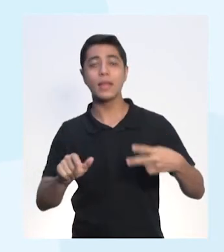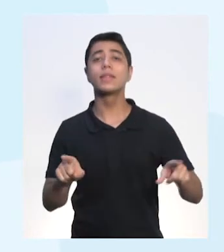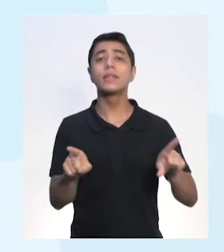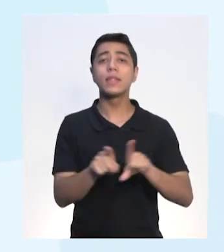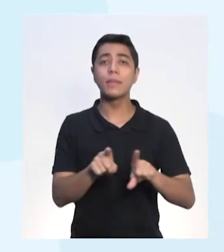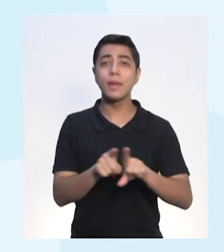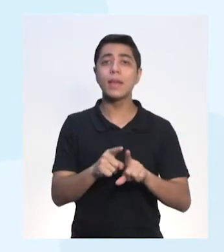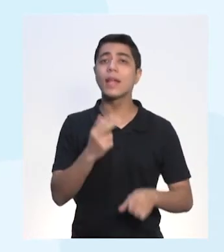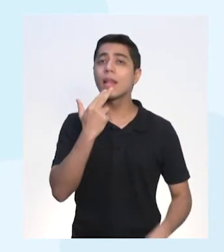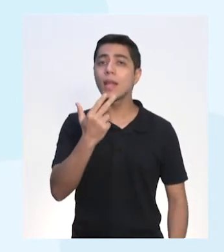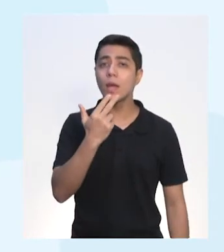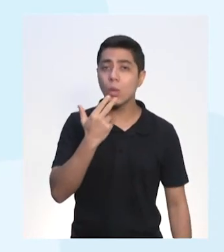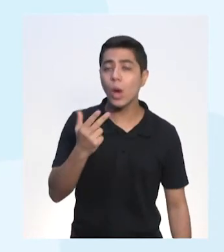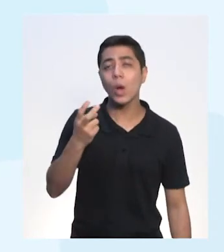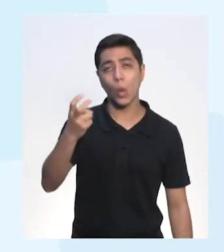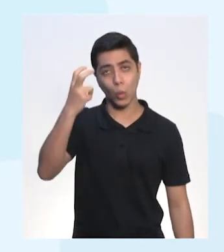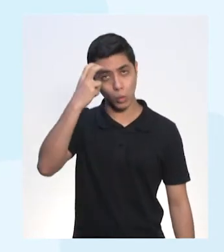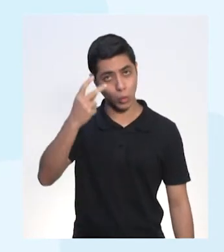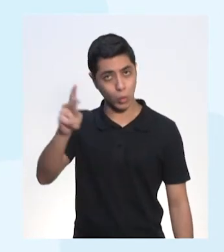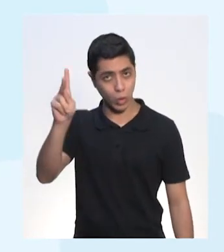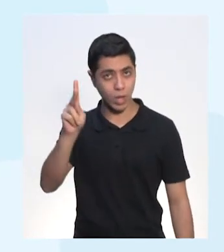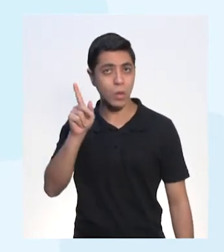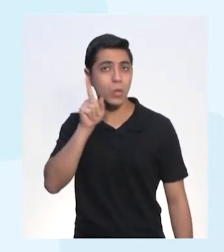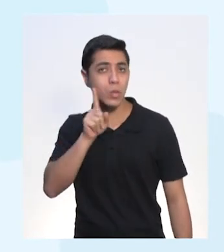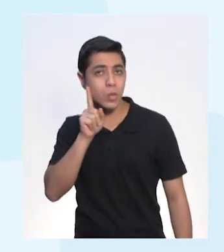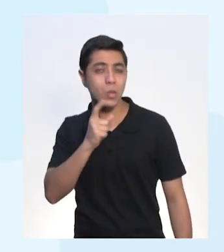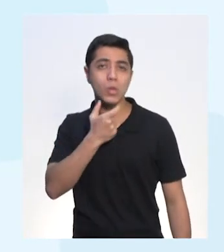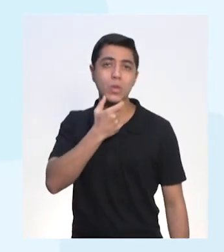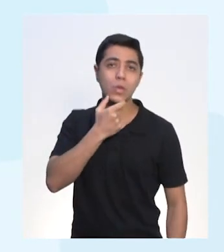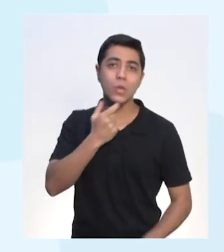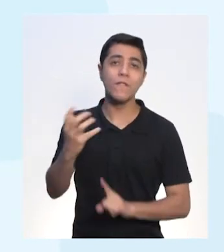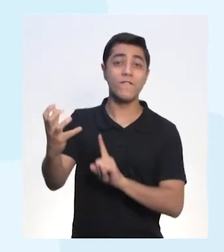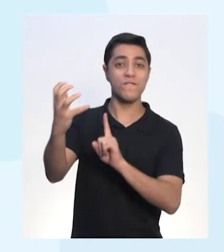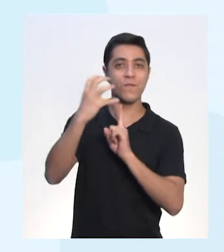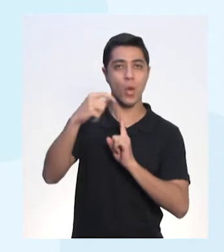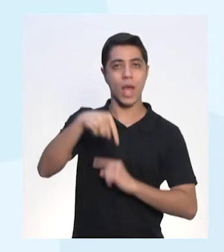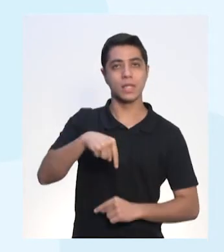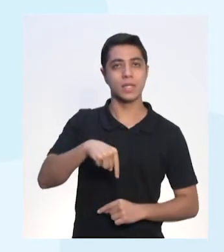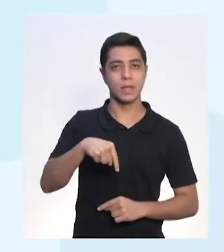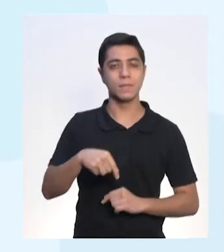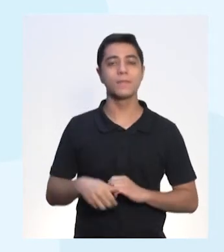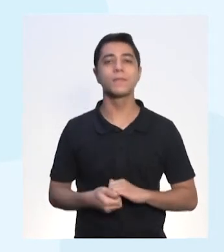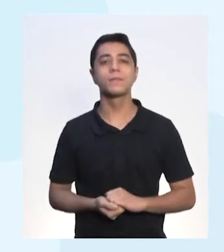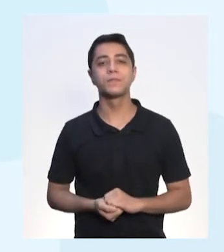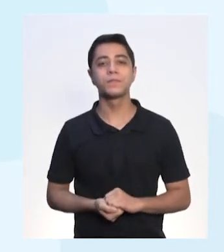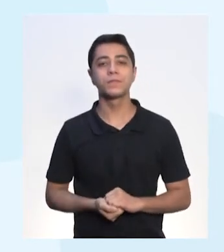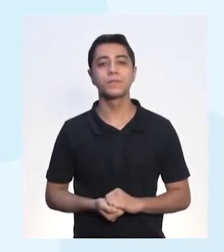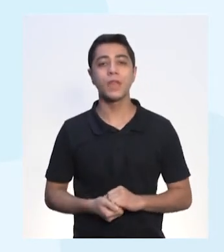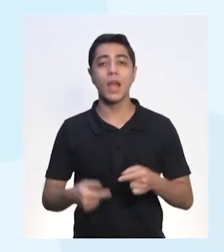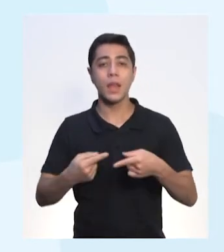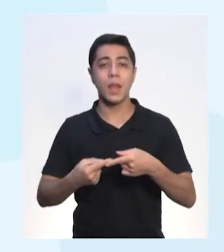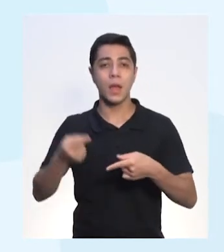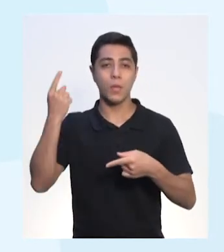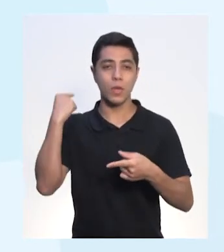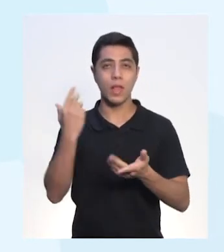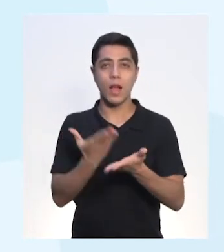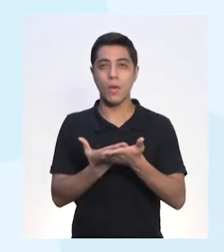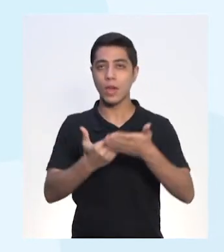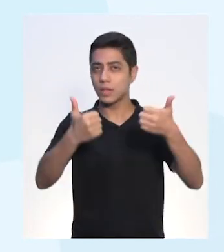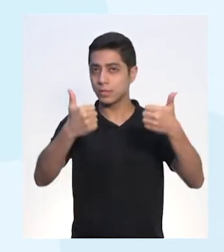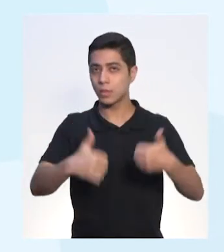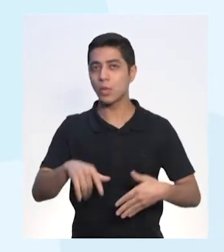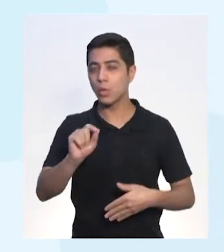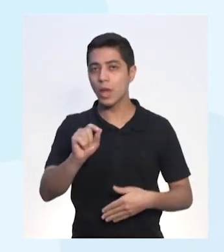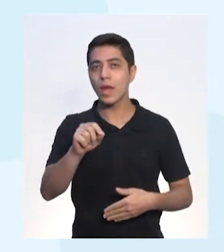Agora vamos dar uma revisadinha rapidinho no que a gente viu na aula passada. Na aula passada nós vimos os naipes dos instrumentos musicais, né, na música erudita